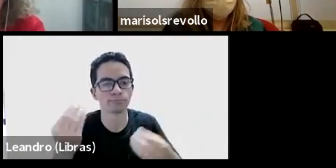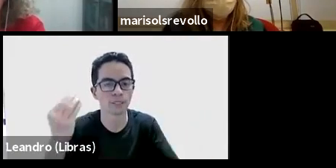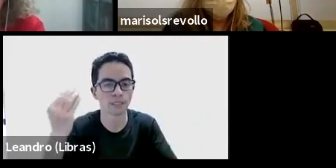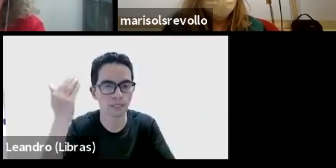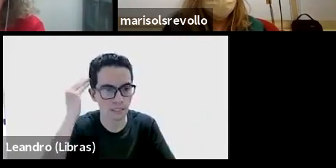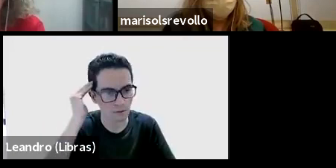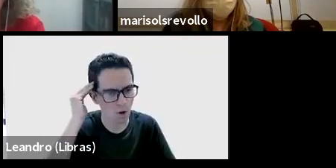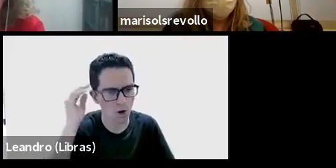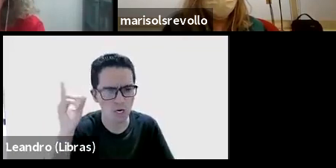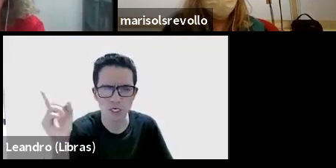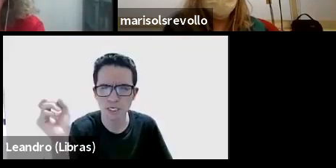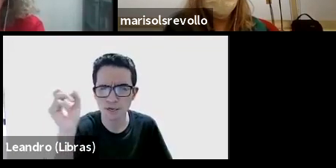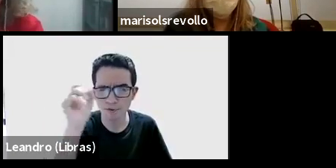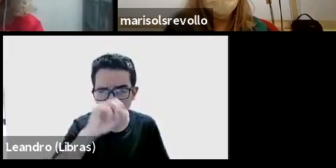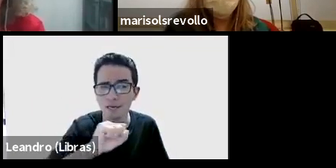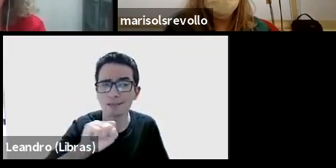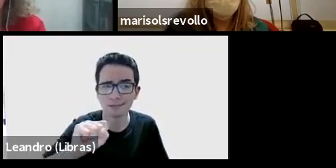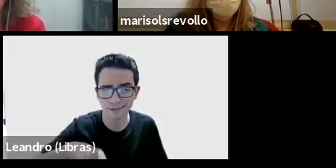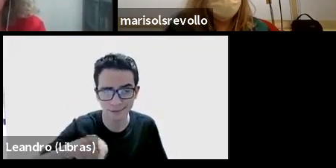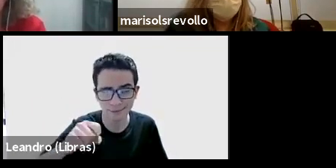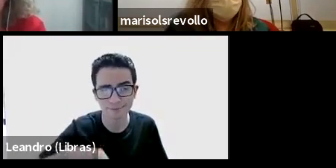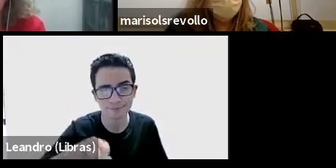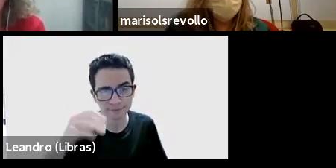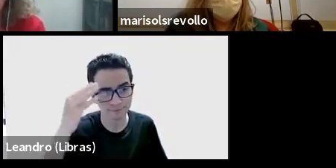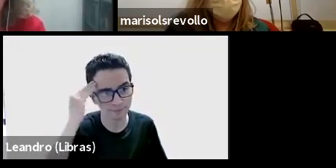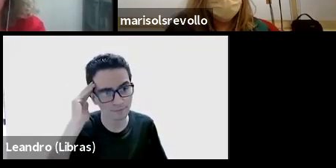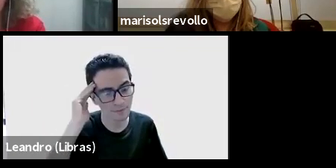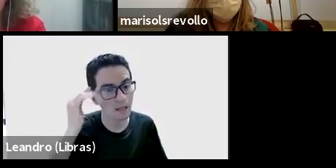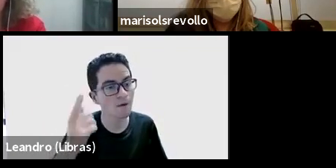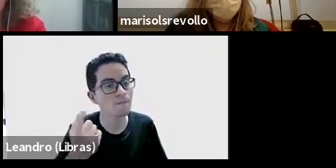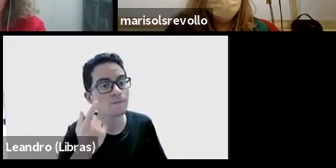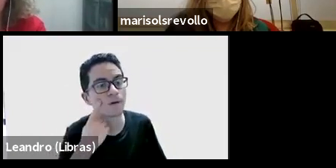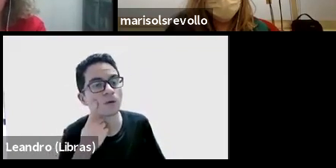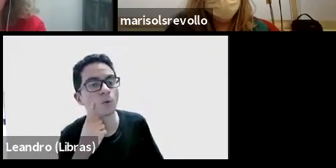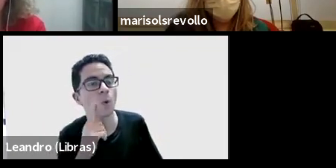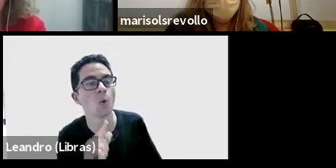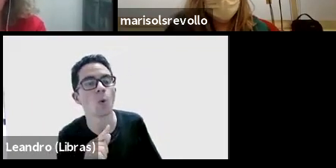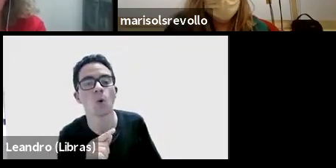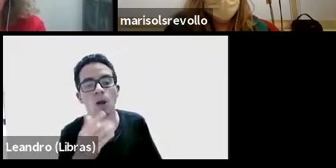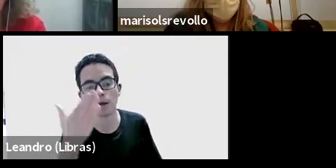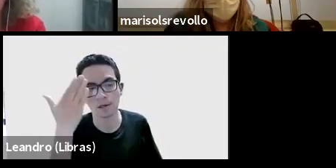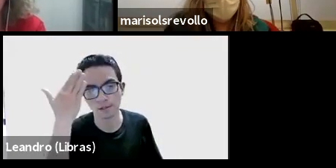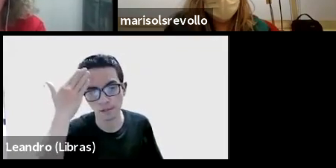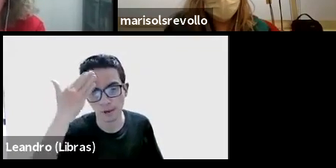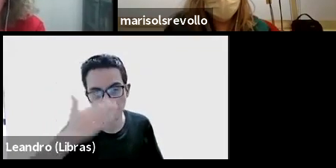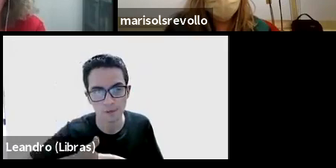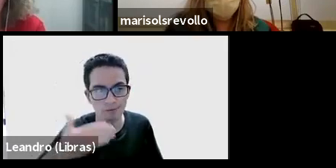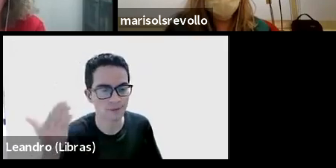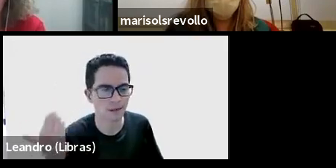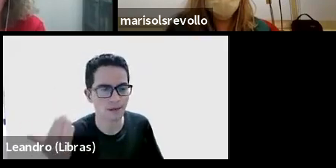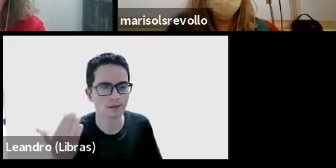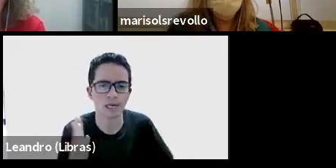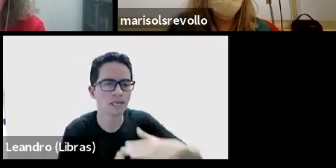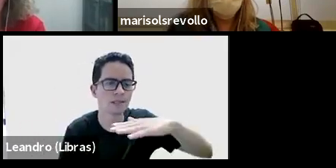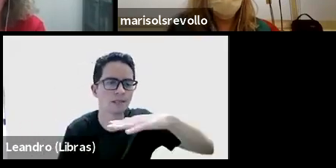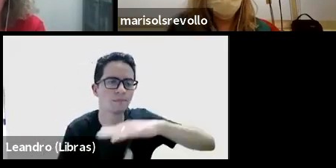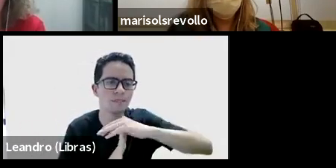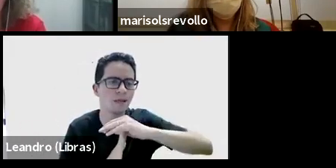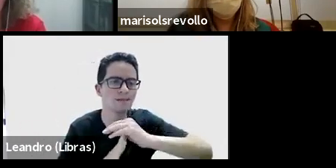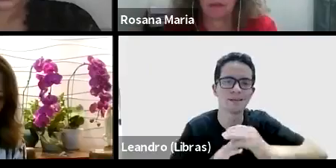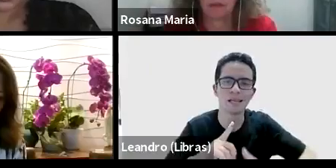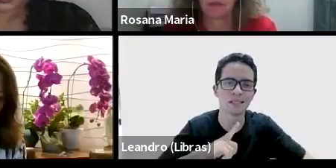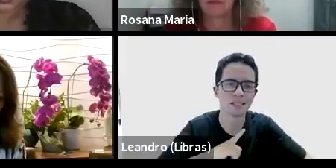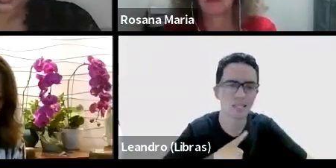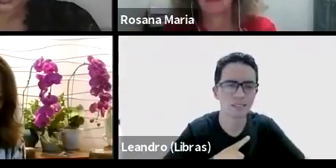ultra complexa, né? E eu vejo assim, né, claramente, né, as limitações, né, do